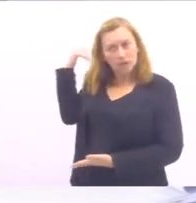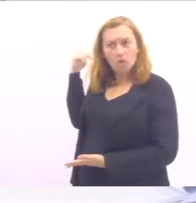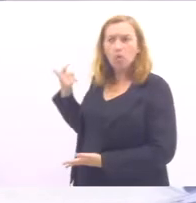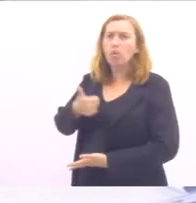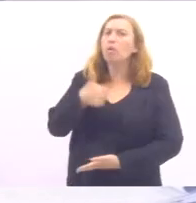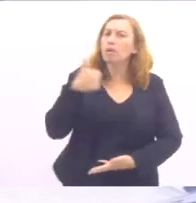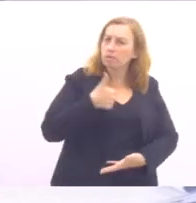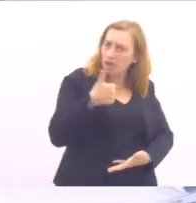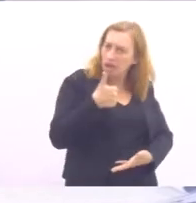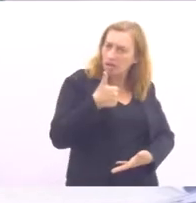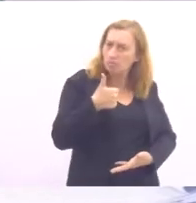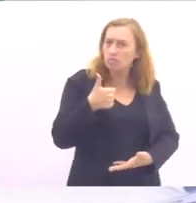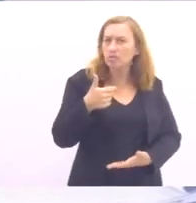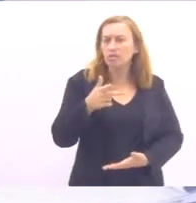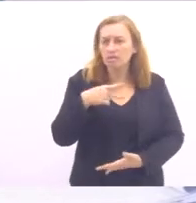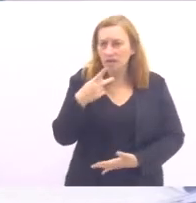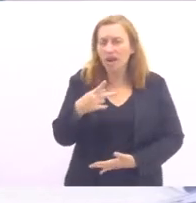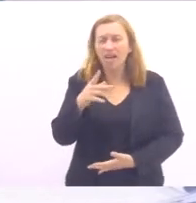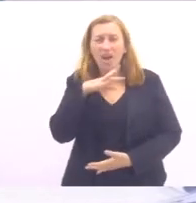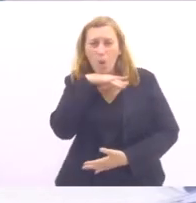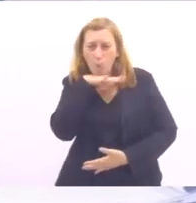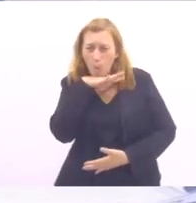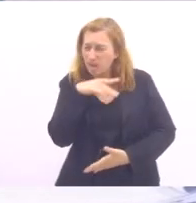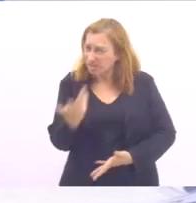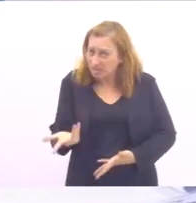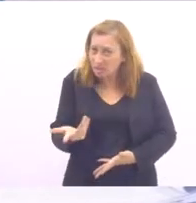primeiro parecer, que era muito ruim,